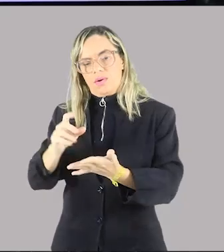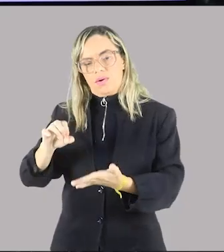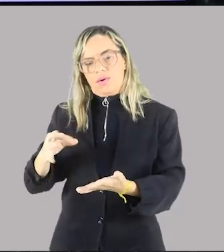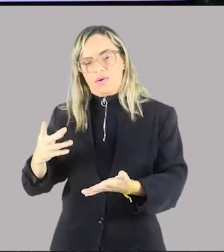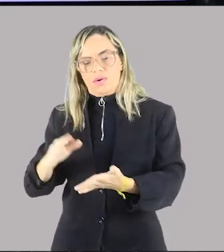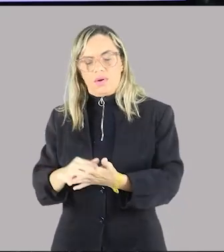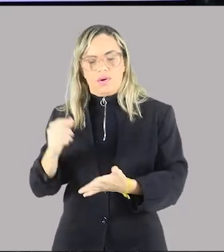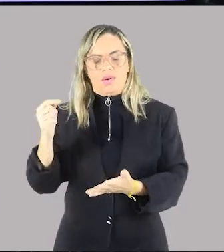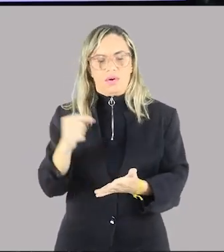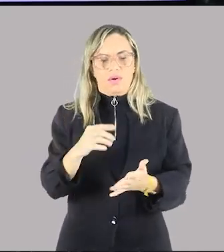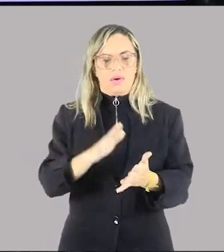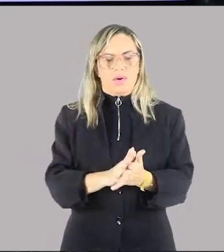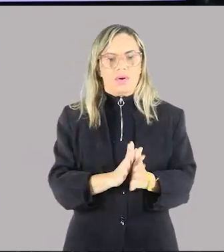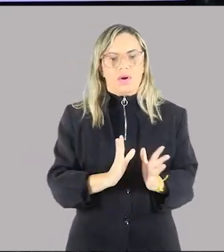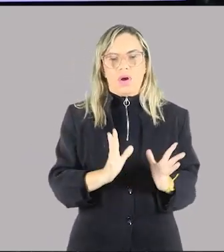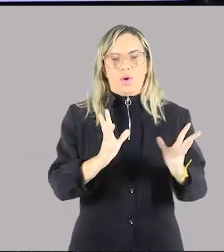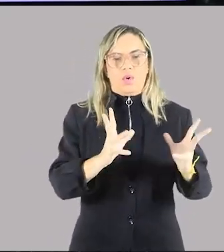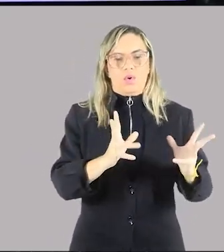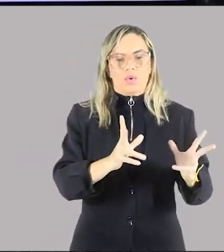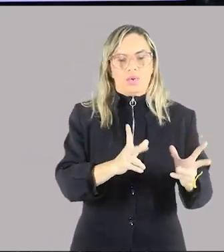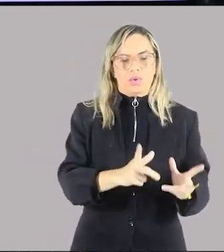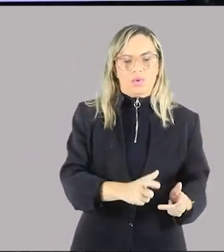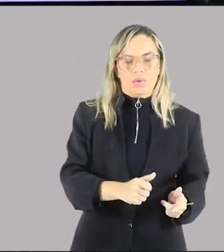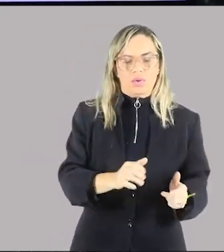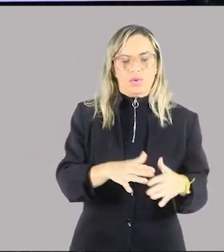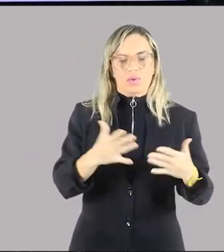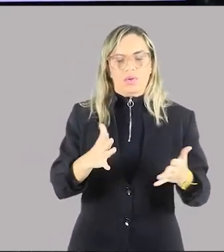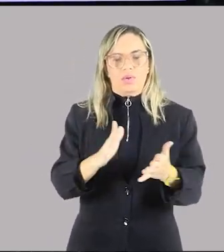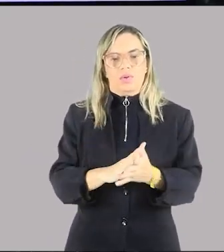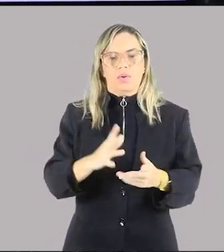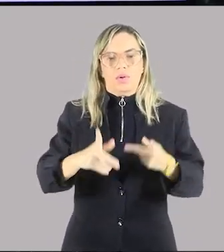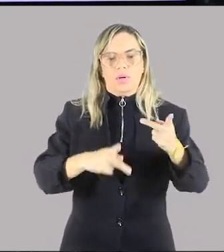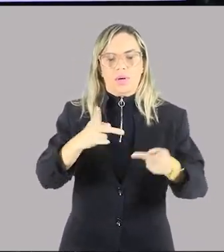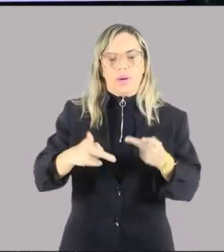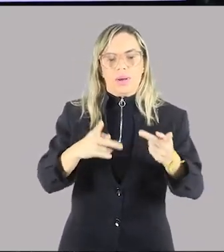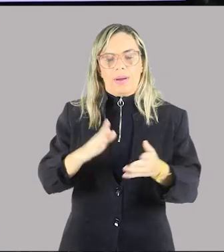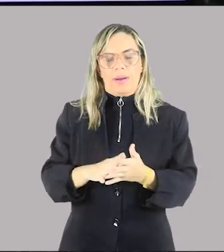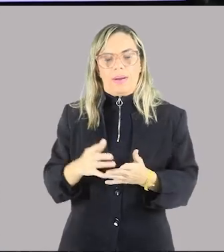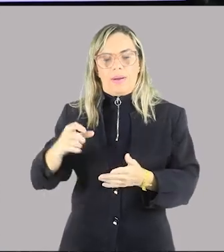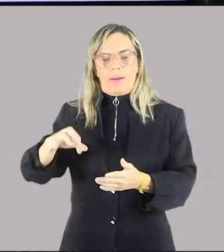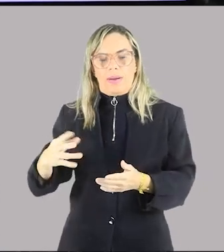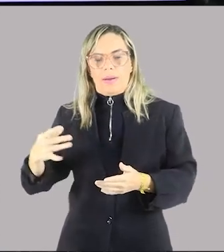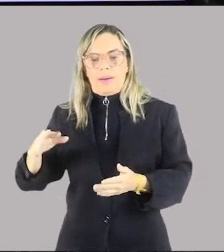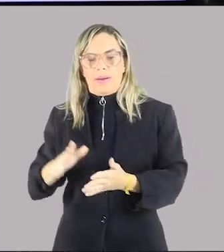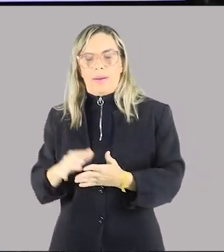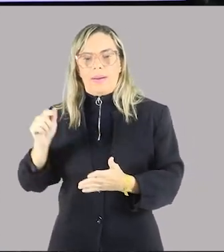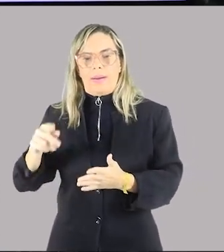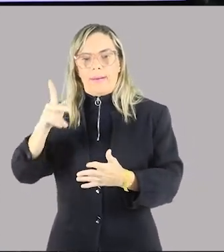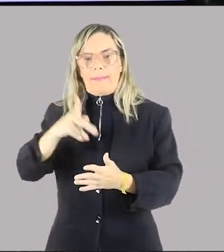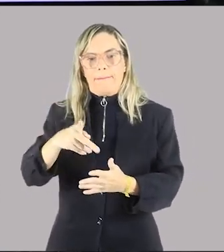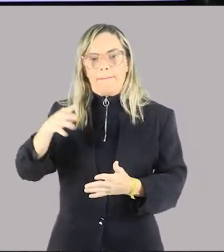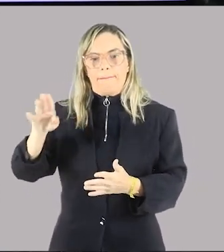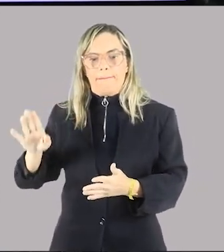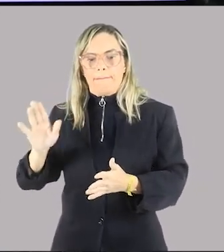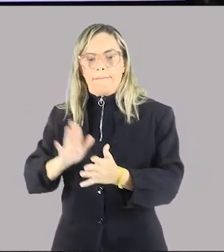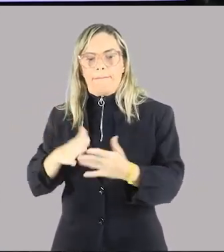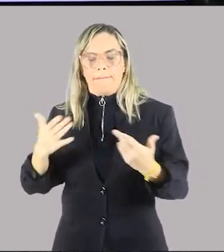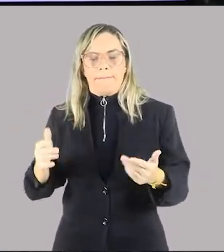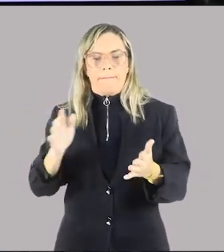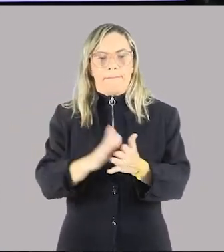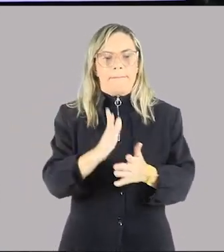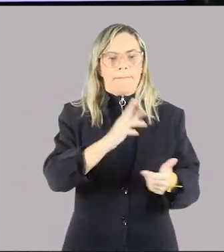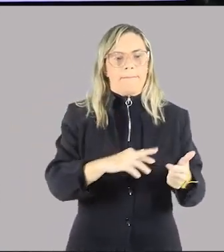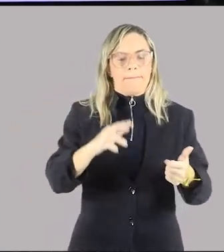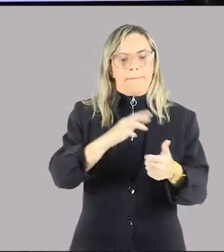servidor público. Portanto, quando eu falo agente público ou falo servidor público, lato sensu, eu estou me referindo aos agentes